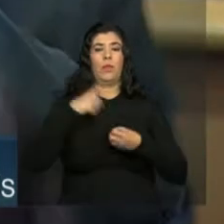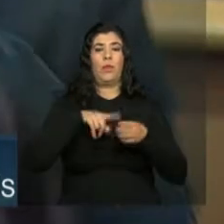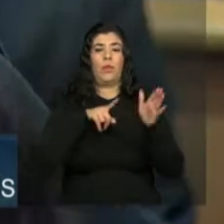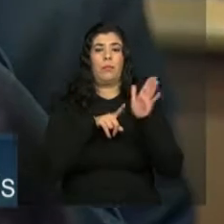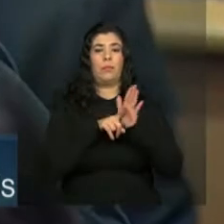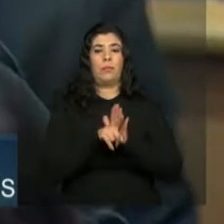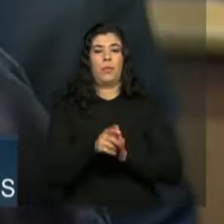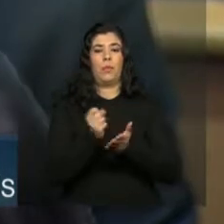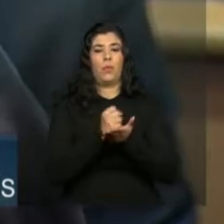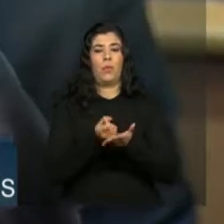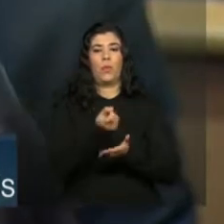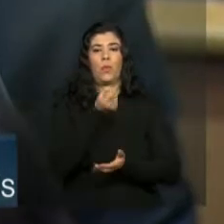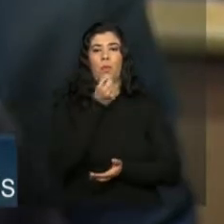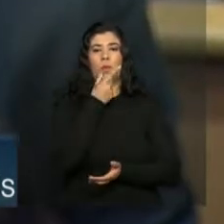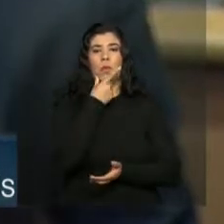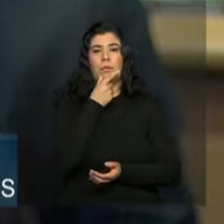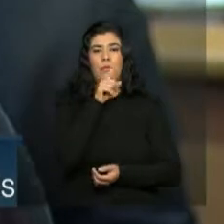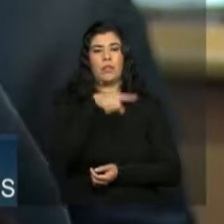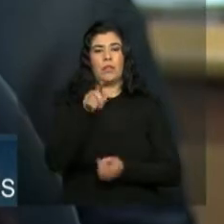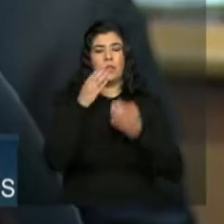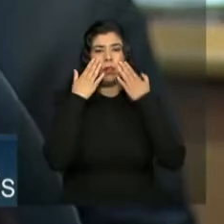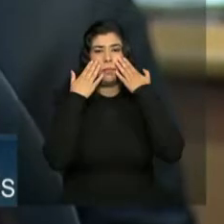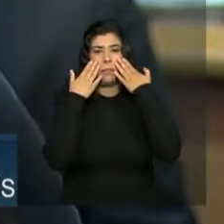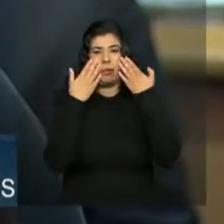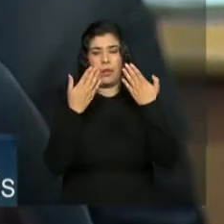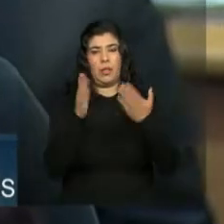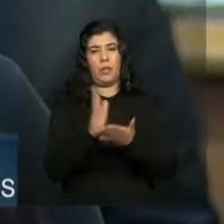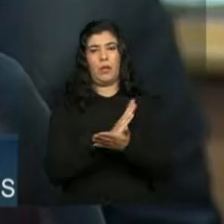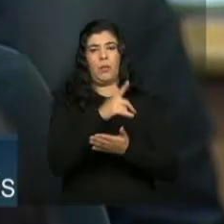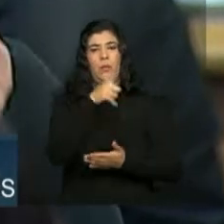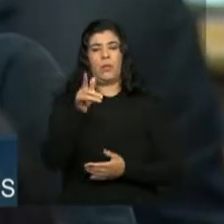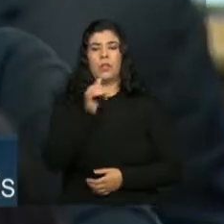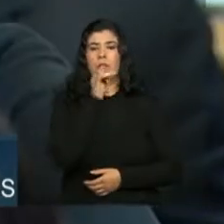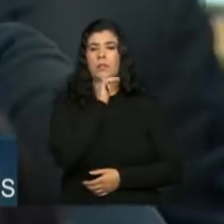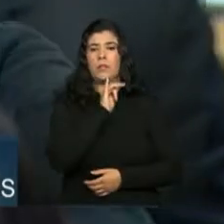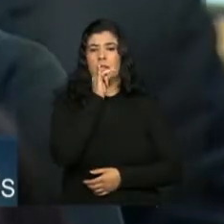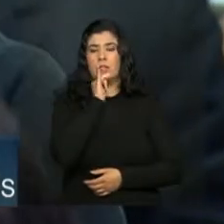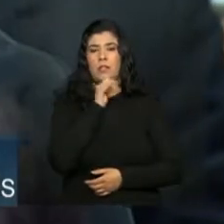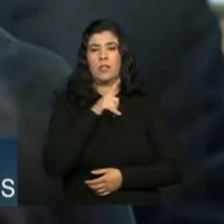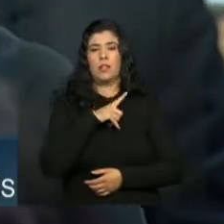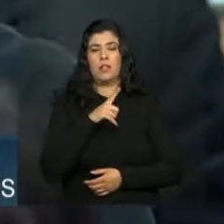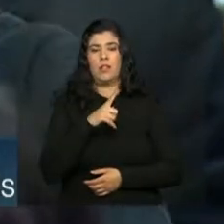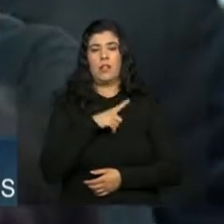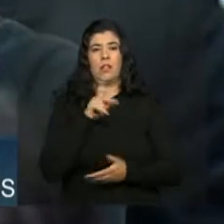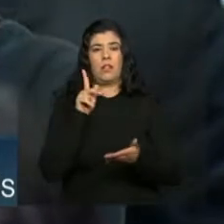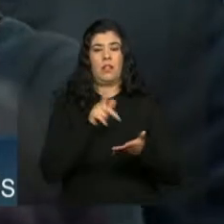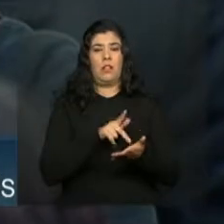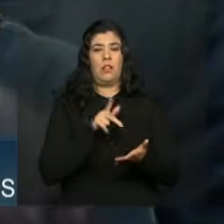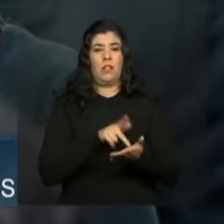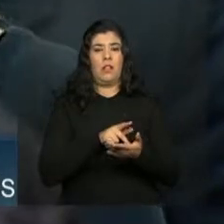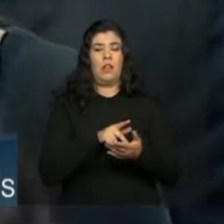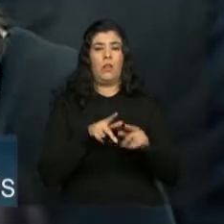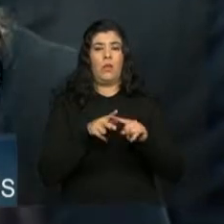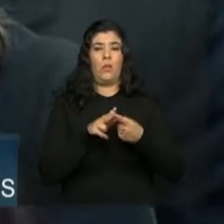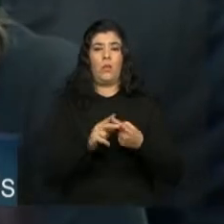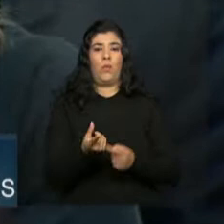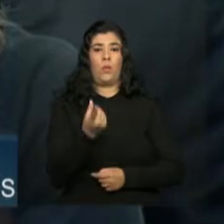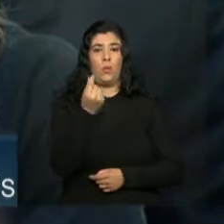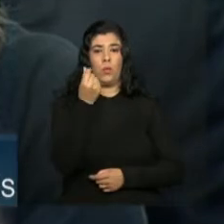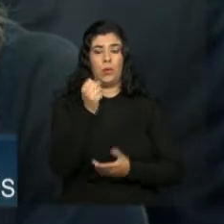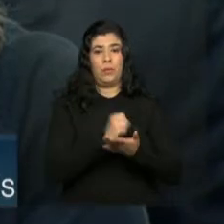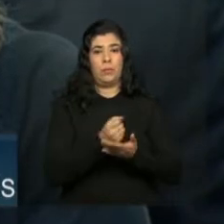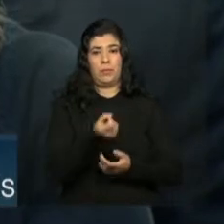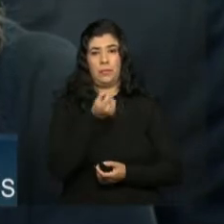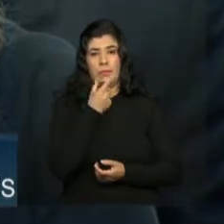a minha dúvida é o seguinte é vocês apresentaram até alguns exemplos do reajuste né para alguns tipos de medicamentos